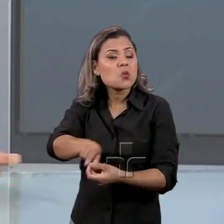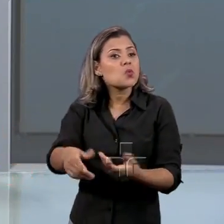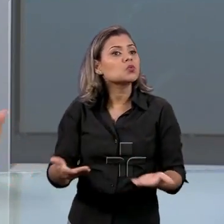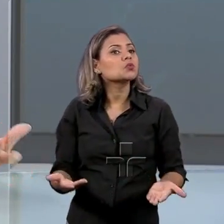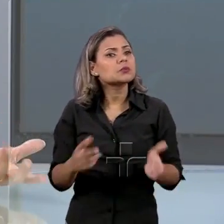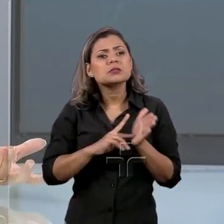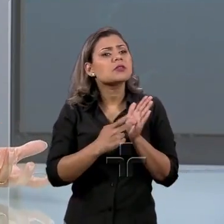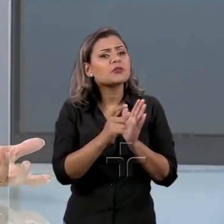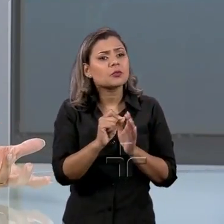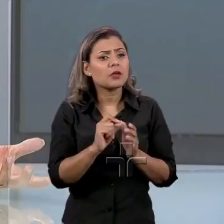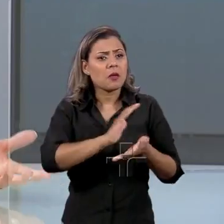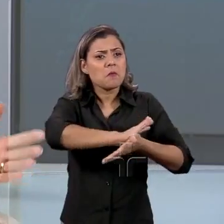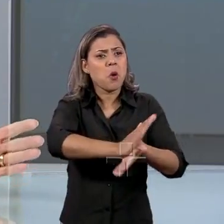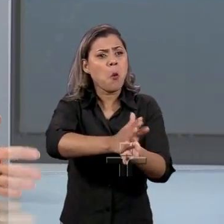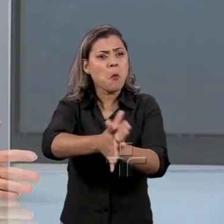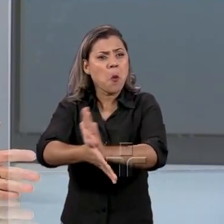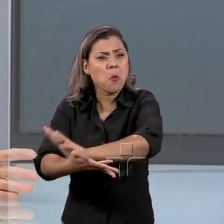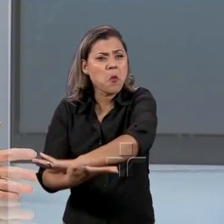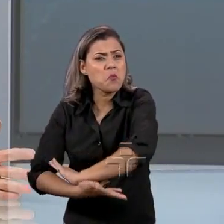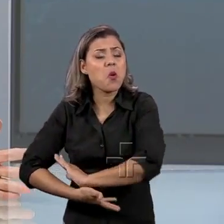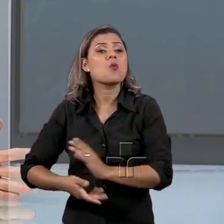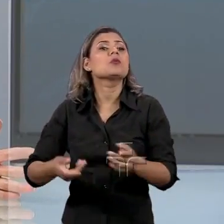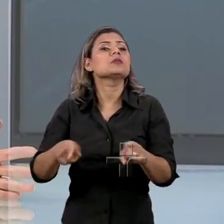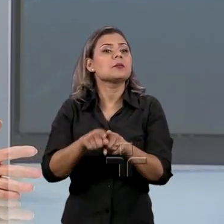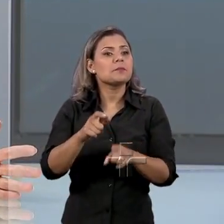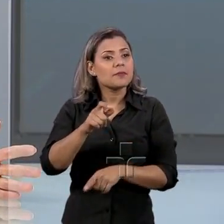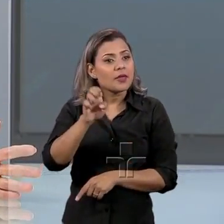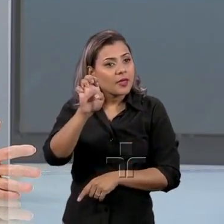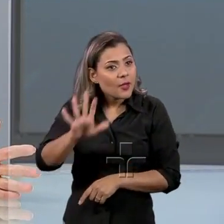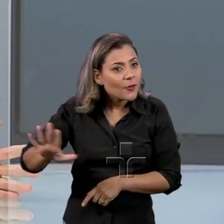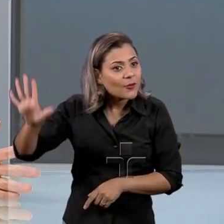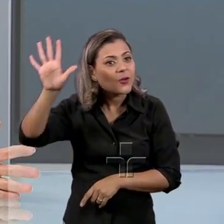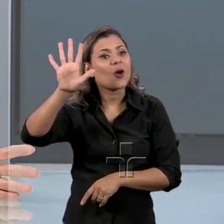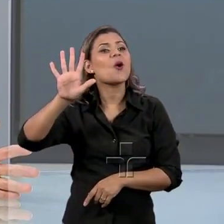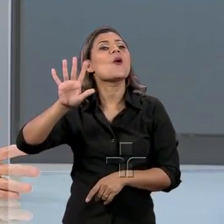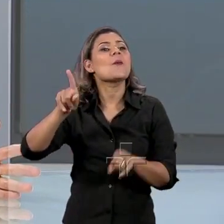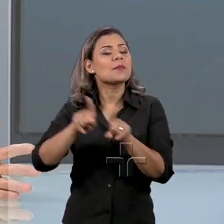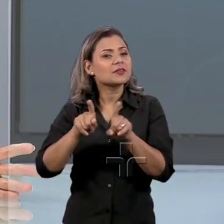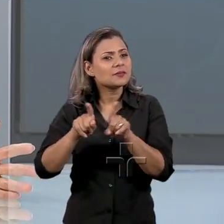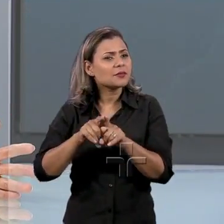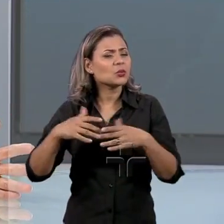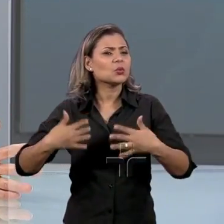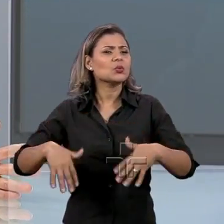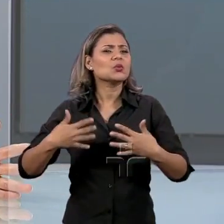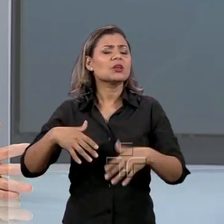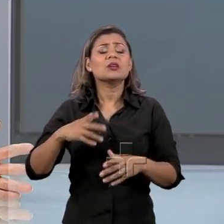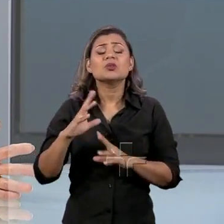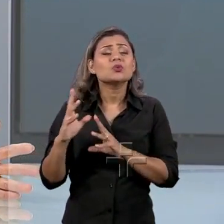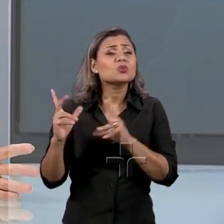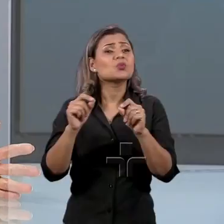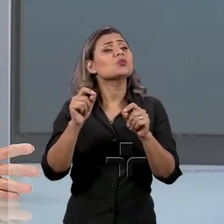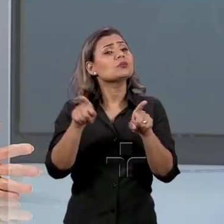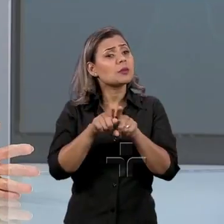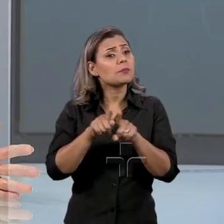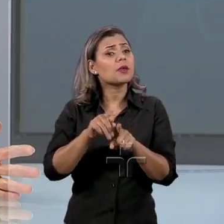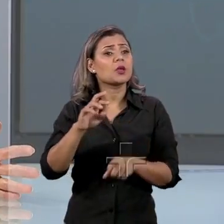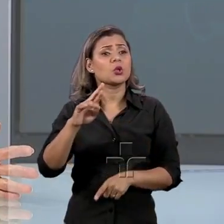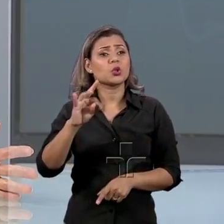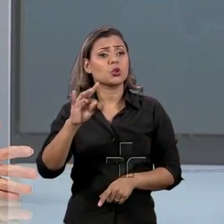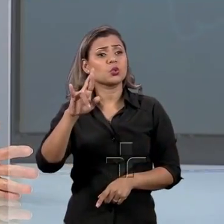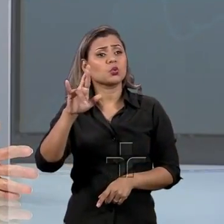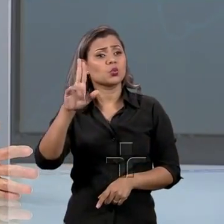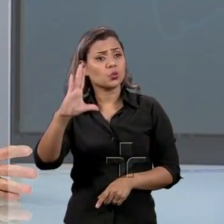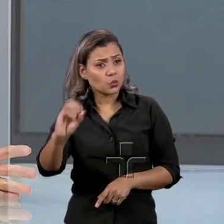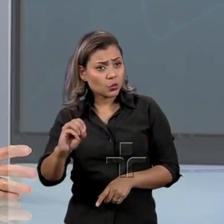significou o desfacelamento de grandes impérios centro-europeus, do Império Austro-Húngaro e do Turco-Otomano, que se aliou